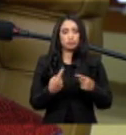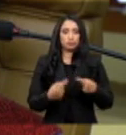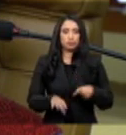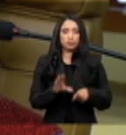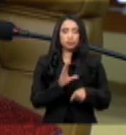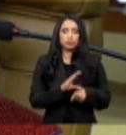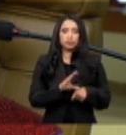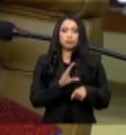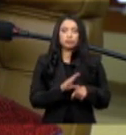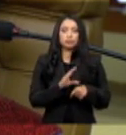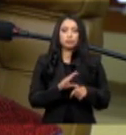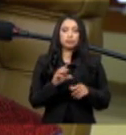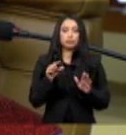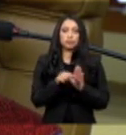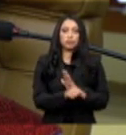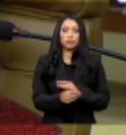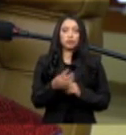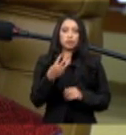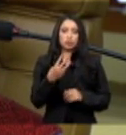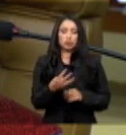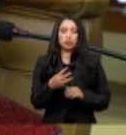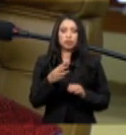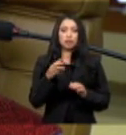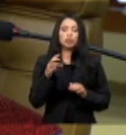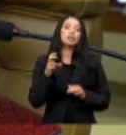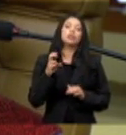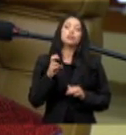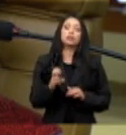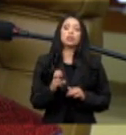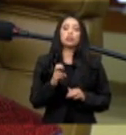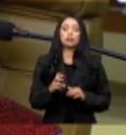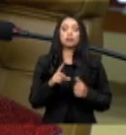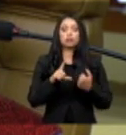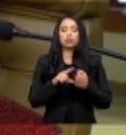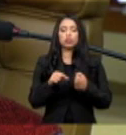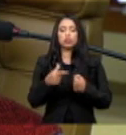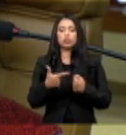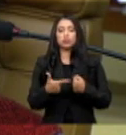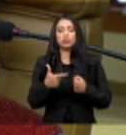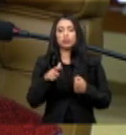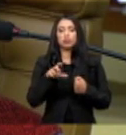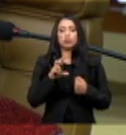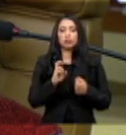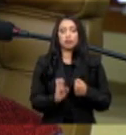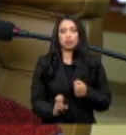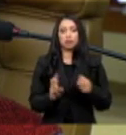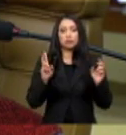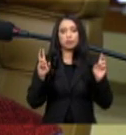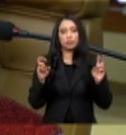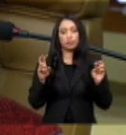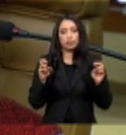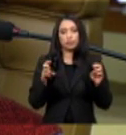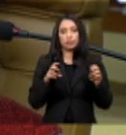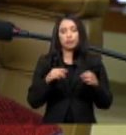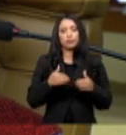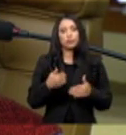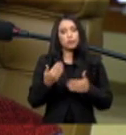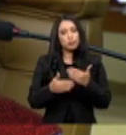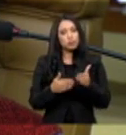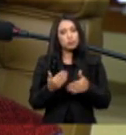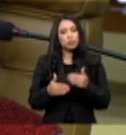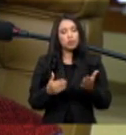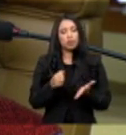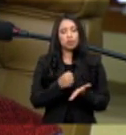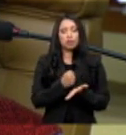eu disse, dos parágrafos 3º a 5º do artigo 25 daquela lei, porque, aspas, além de abrandar critérios para prorrogação antecipada